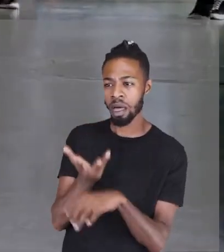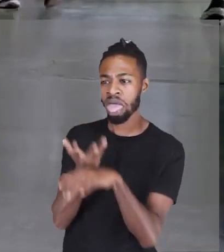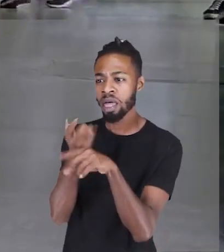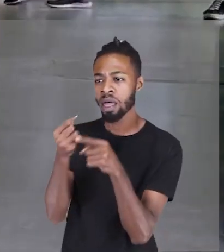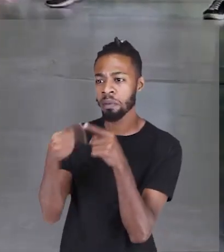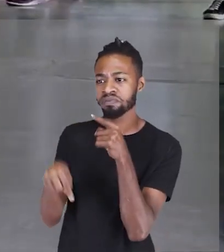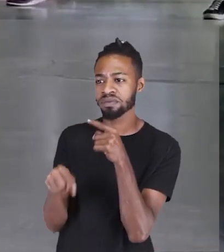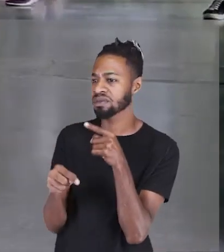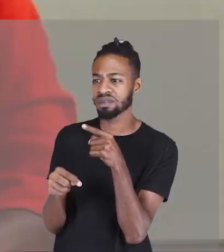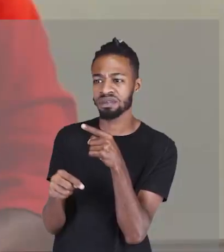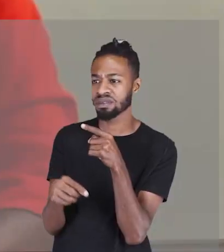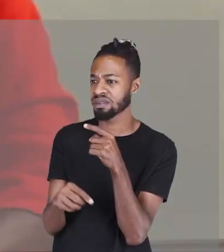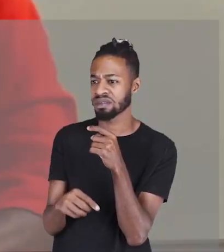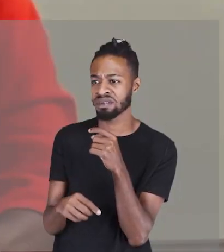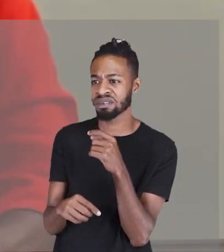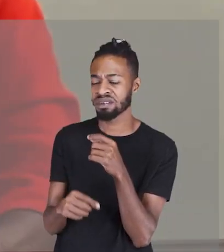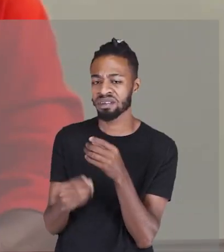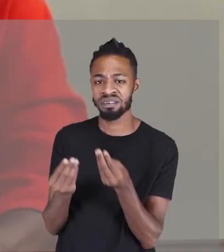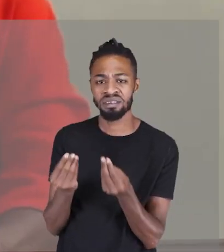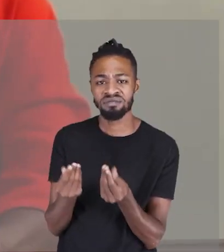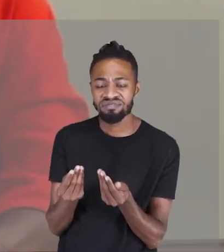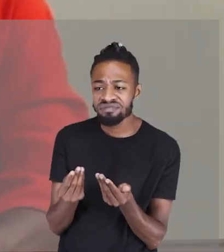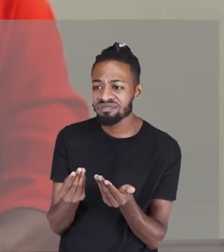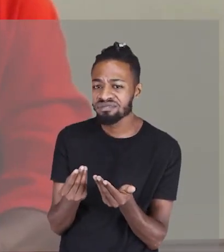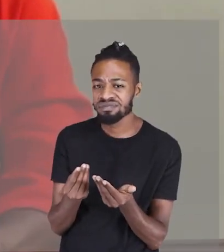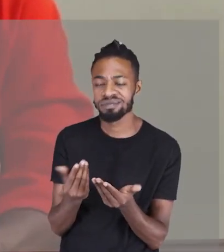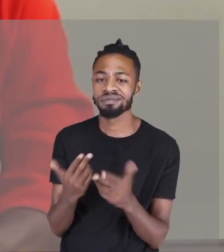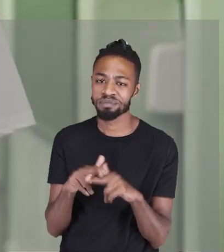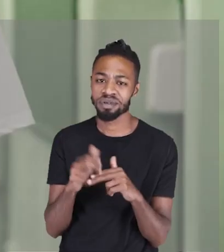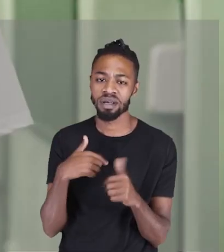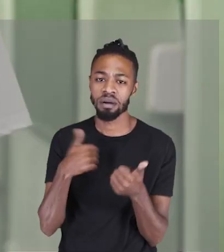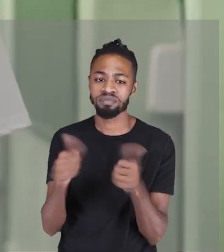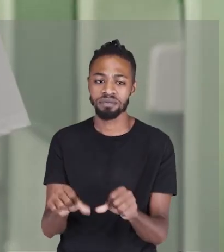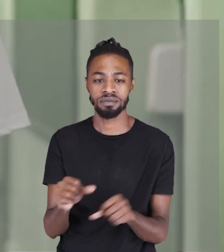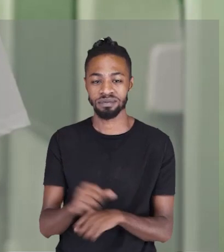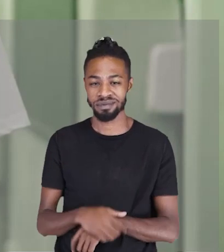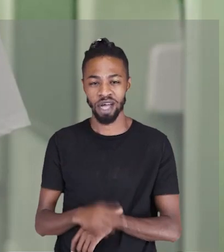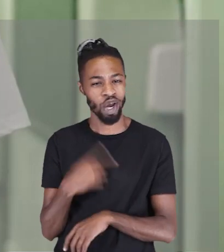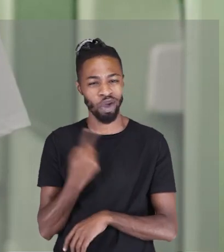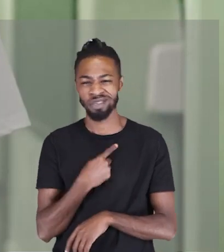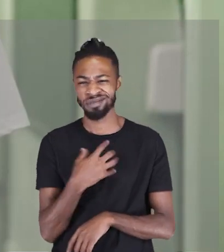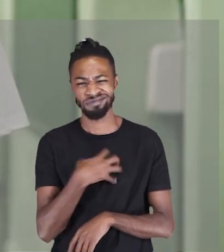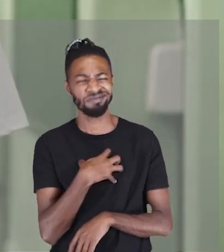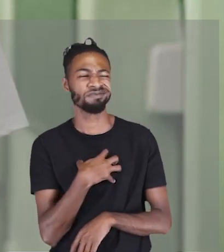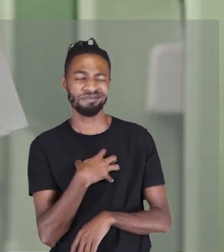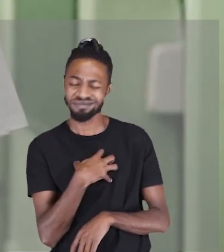seu cotidiano. Realmente era de se esperar que não desse muito certo. Para falar a verdade, a